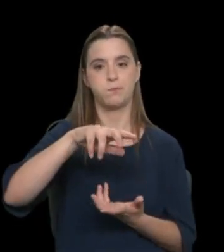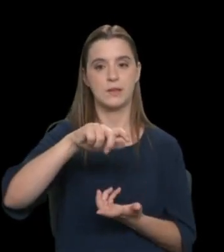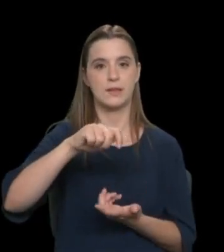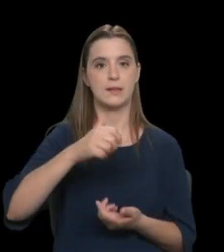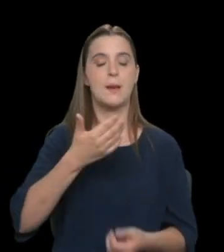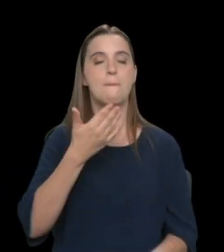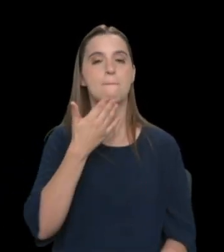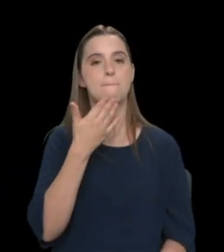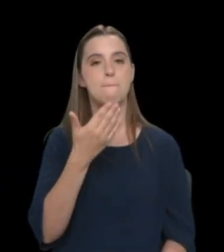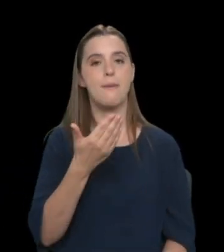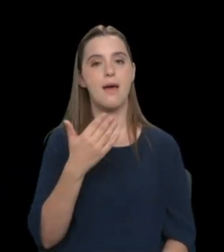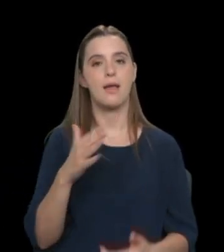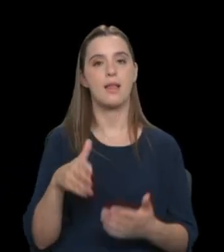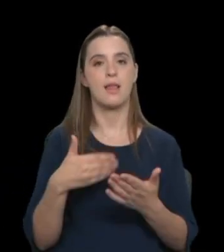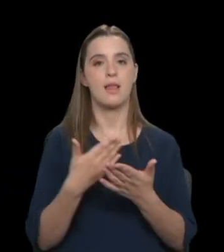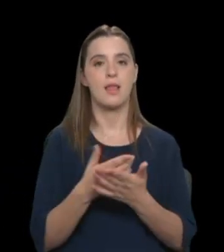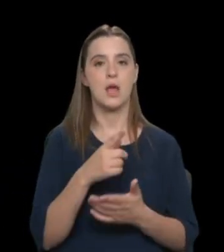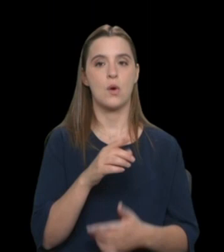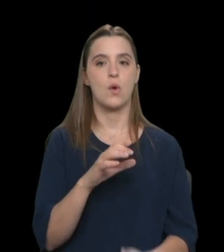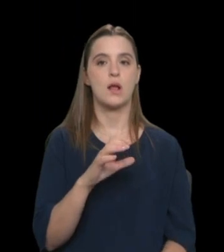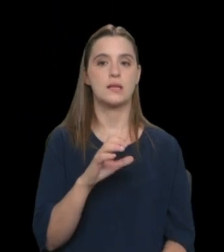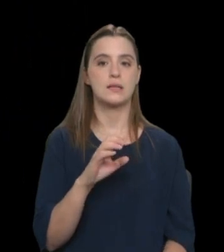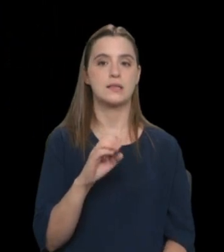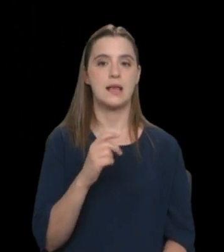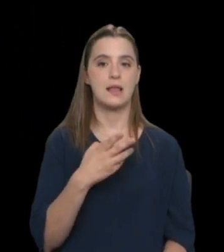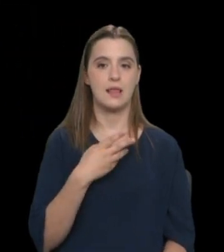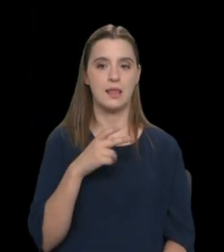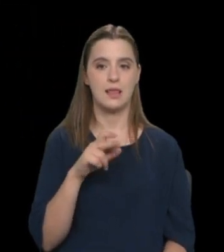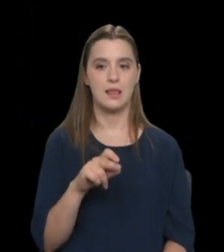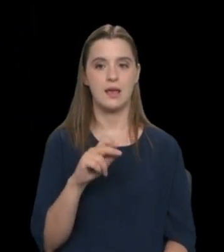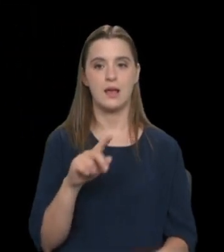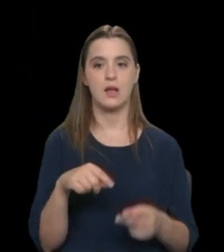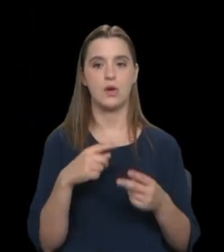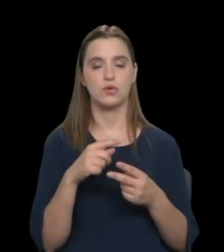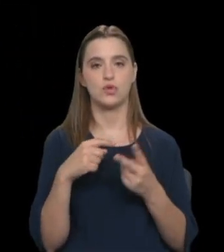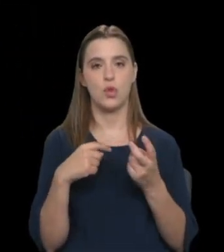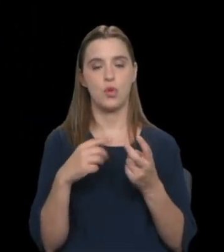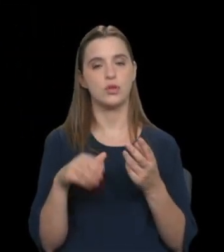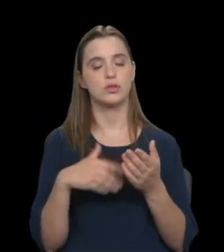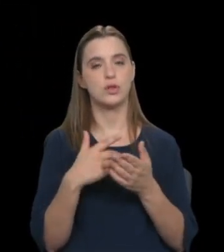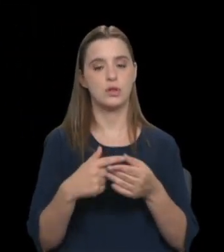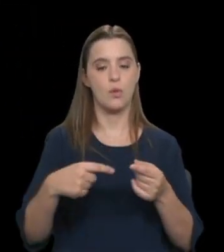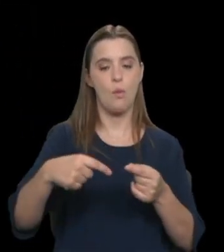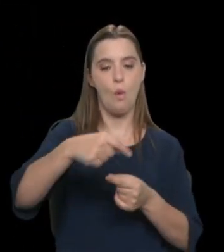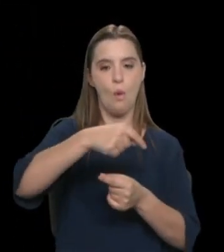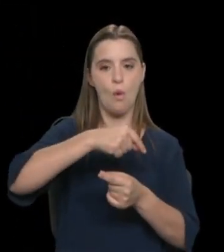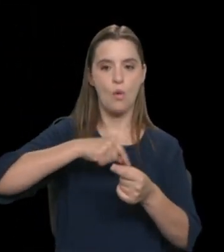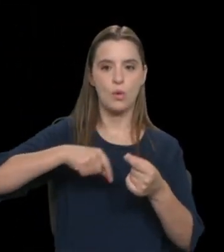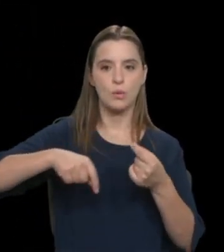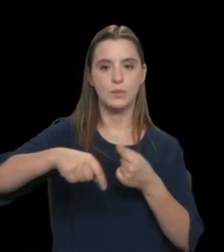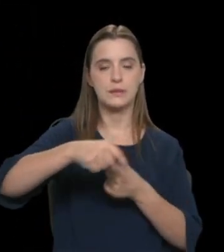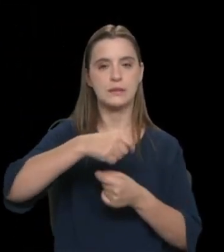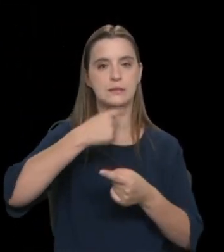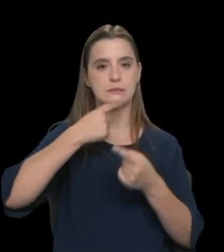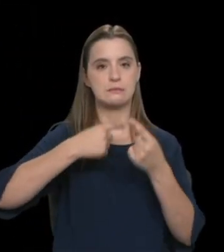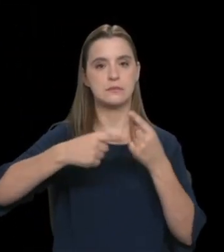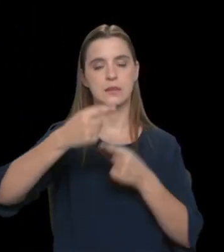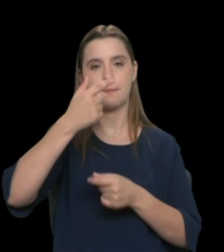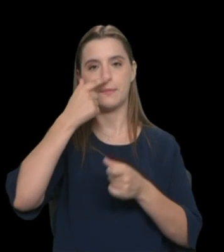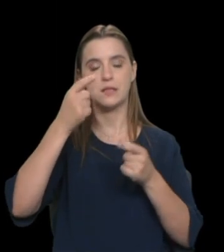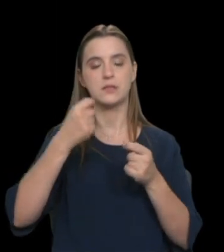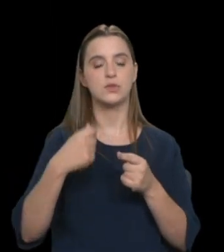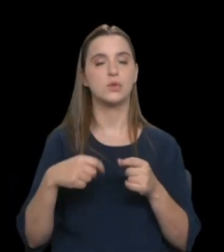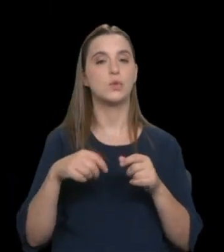colocou estes corpos, Sedna e mais aqueles 2, nestas órbitas interessantes, esquisitas, parecidas entre si. O que é que o supercomputador nos diz